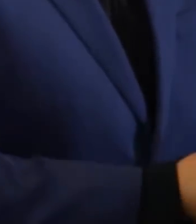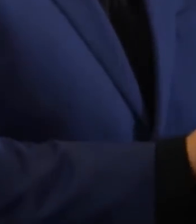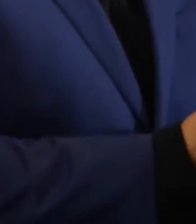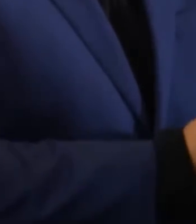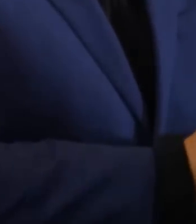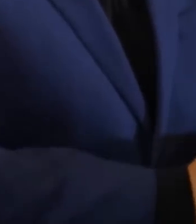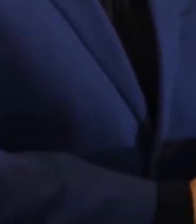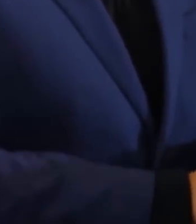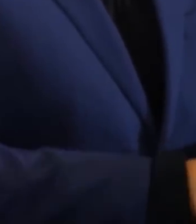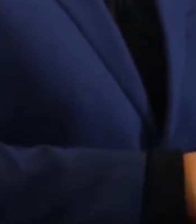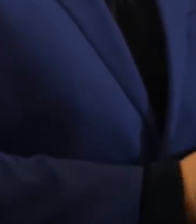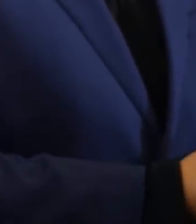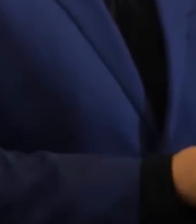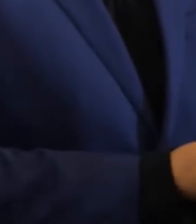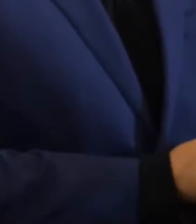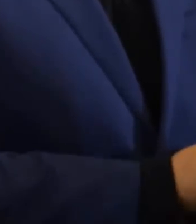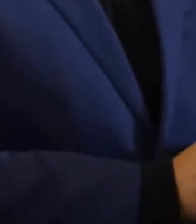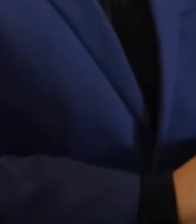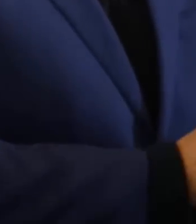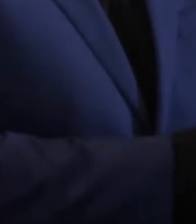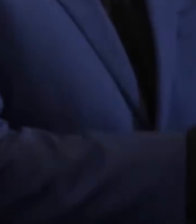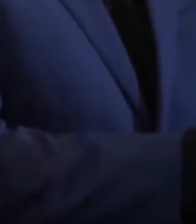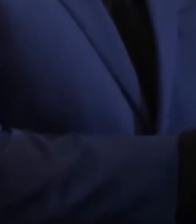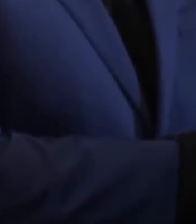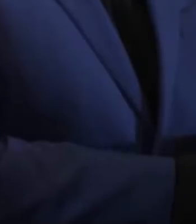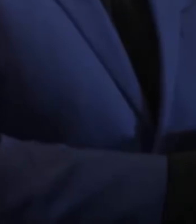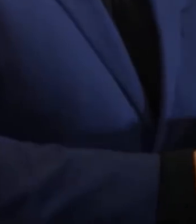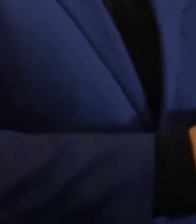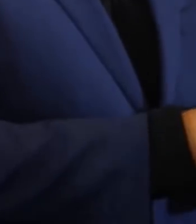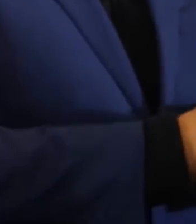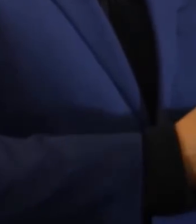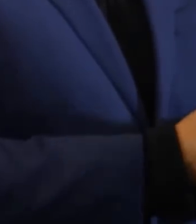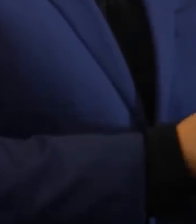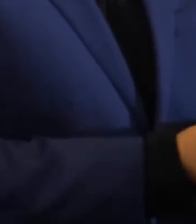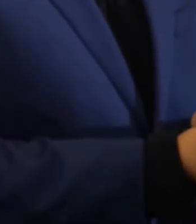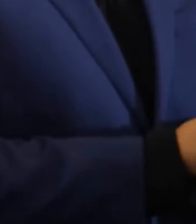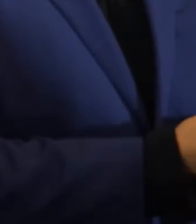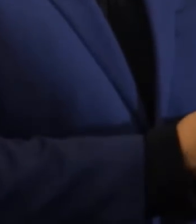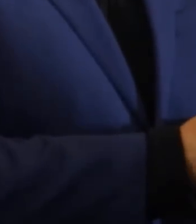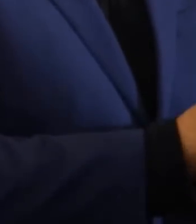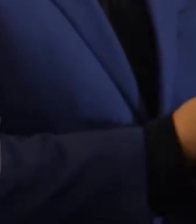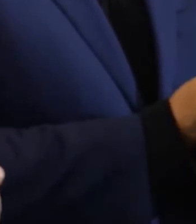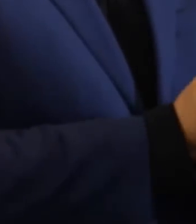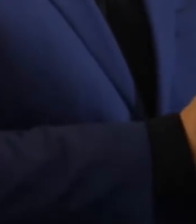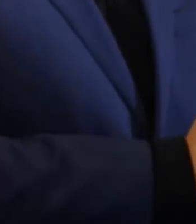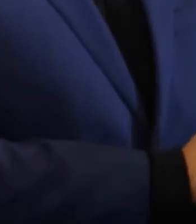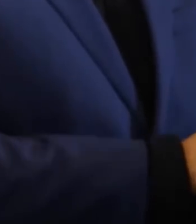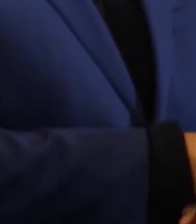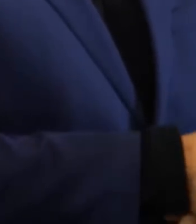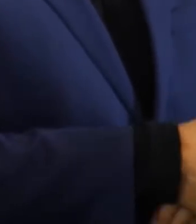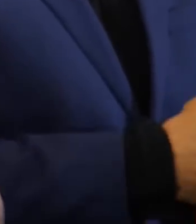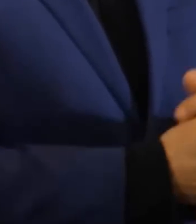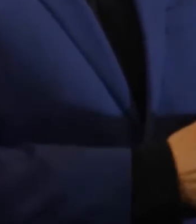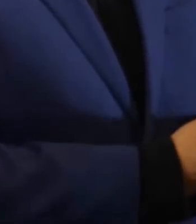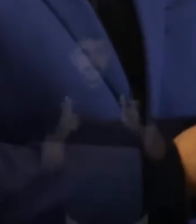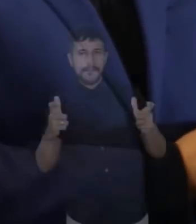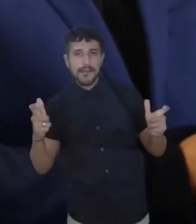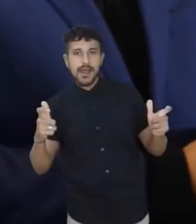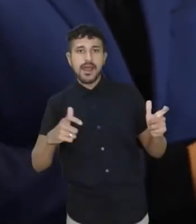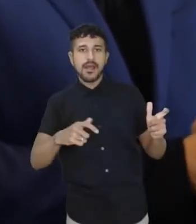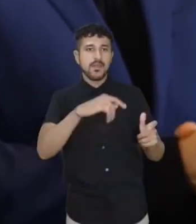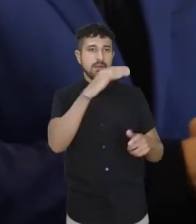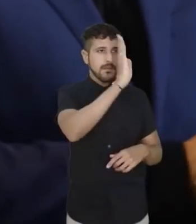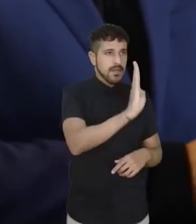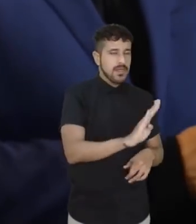só outros partidos, mas também lideranças políticas, aquilo que não for possível ampliar no campo nacional, ampliar